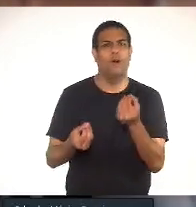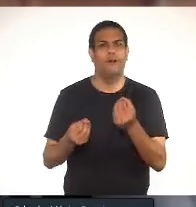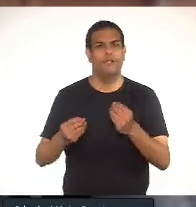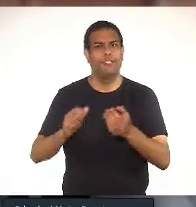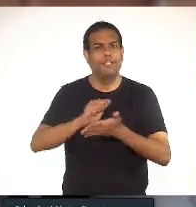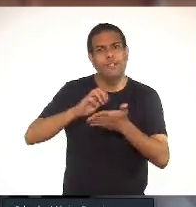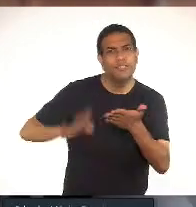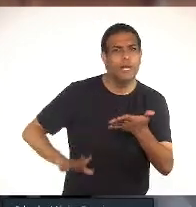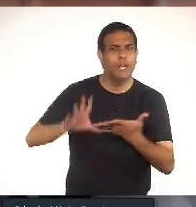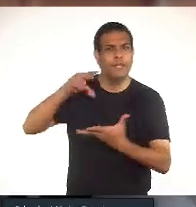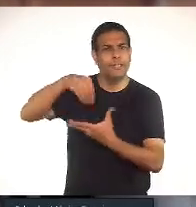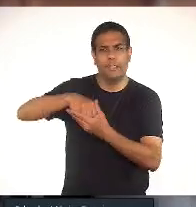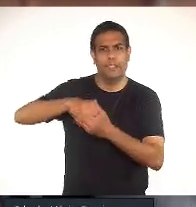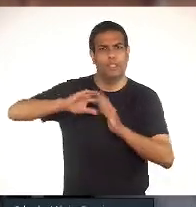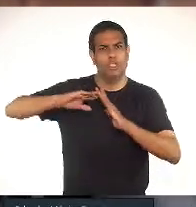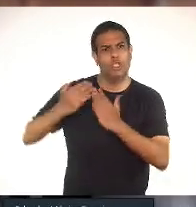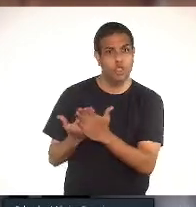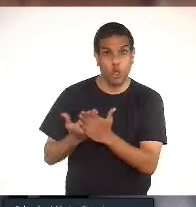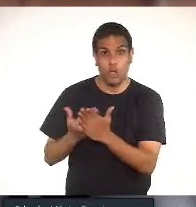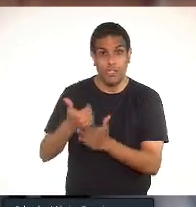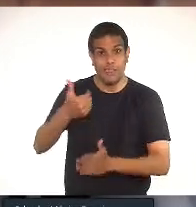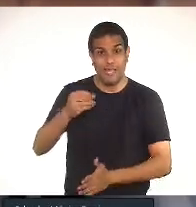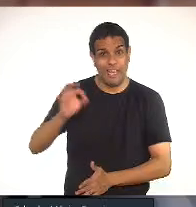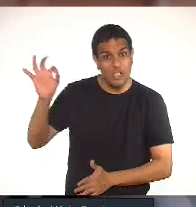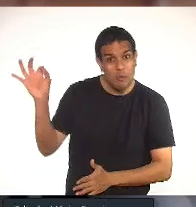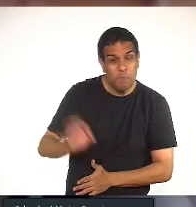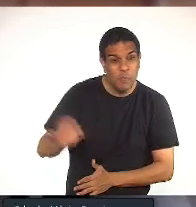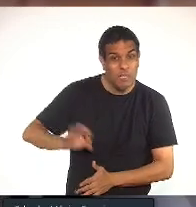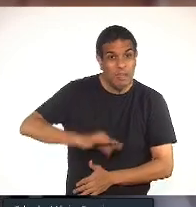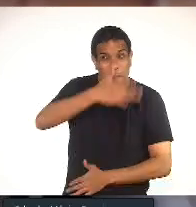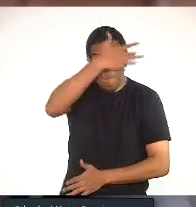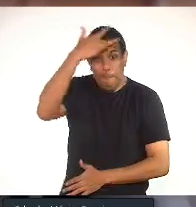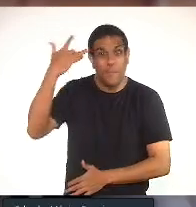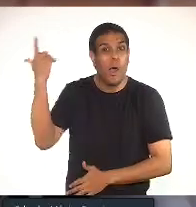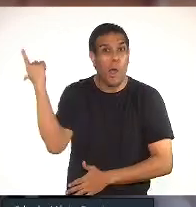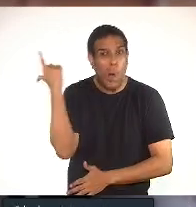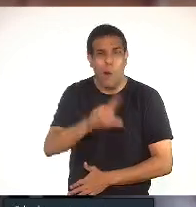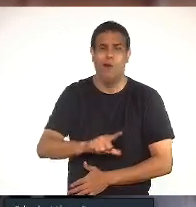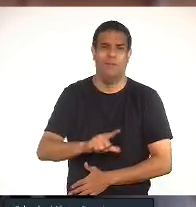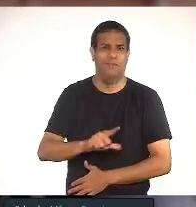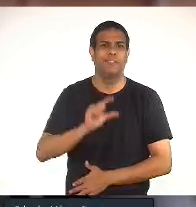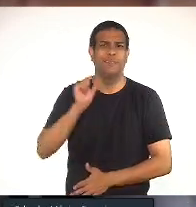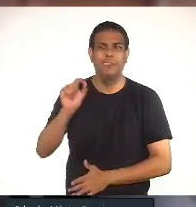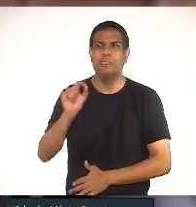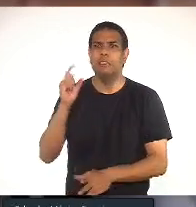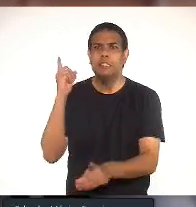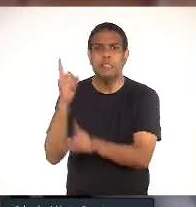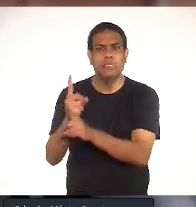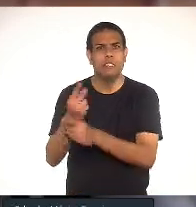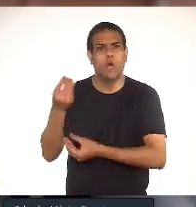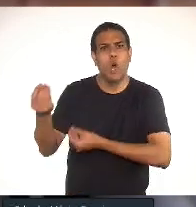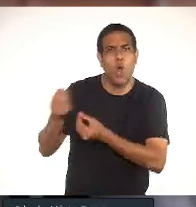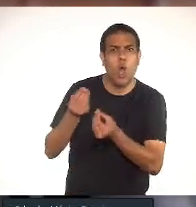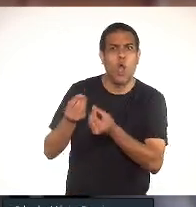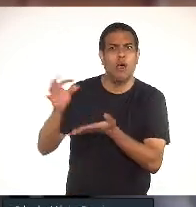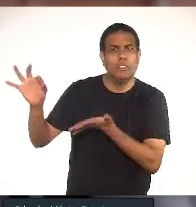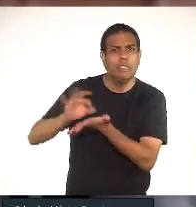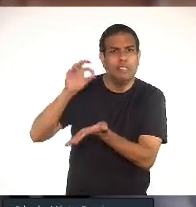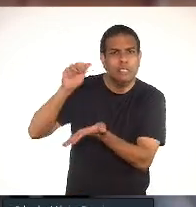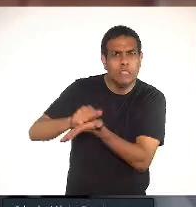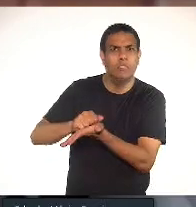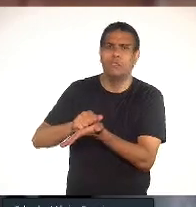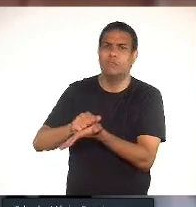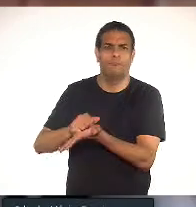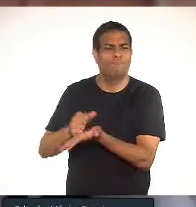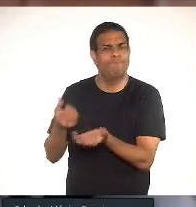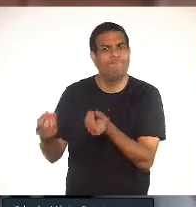atividades escolares também é alta. 10% da população brasileira, estimou o Data Favela, encontra-se matriculada em alguma instituição de